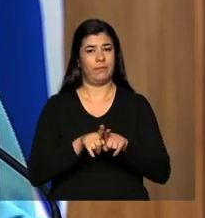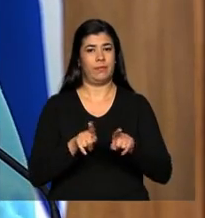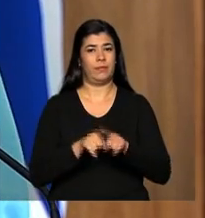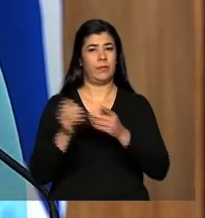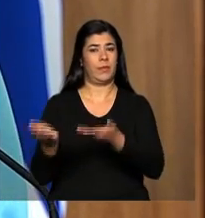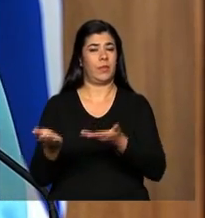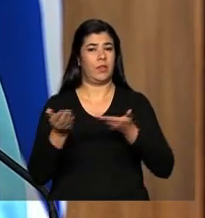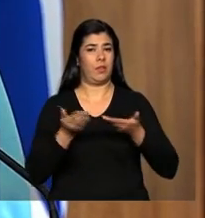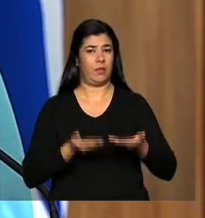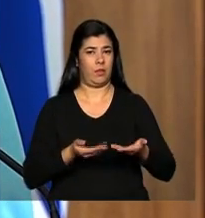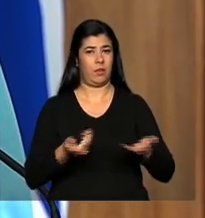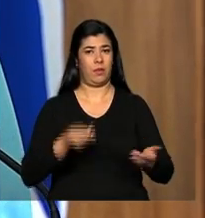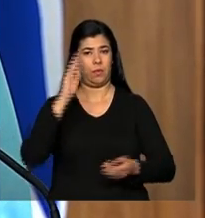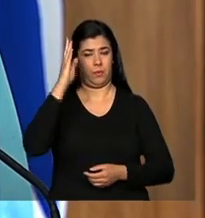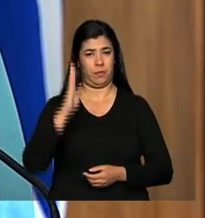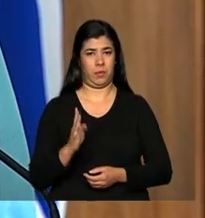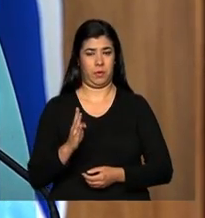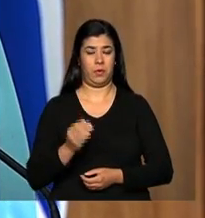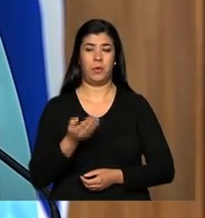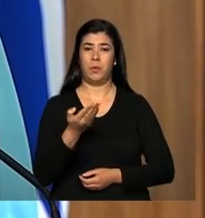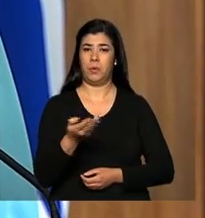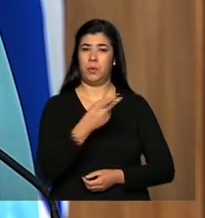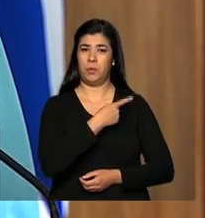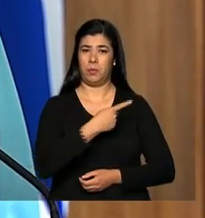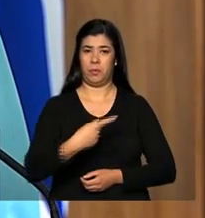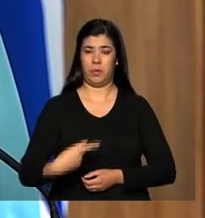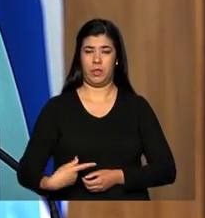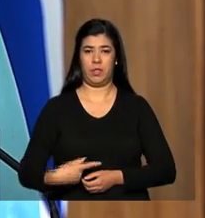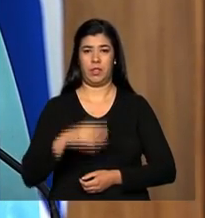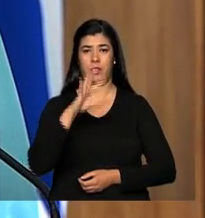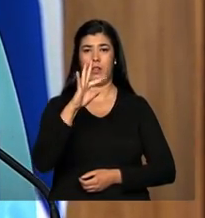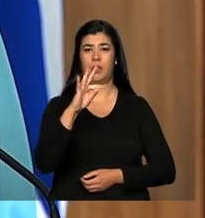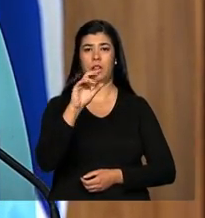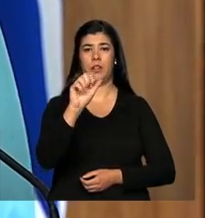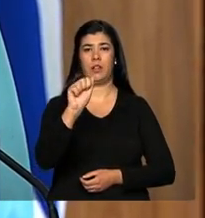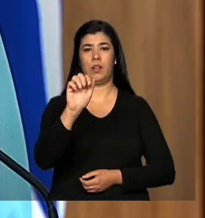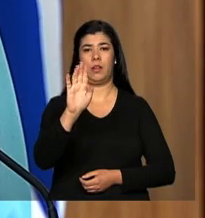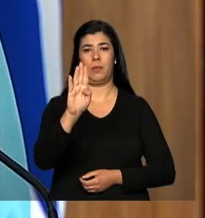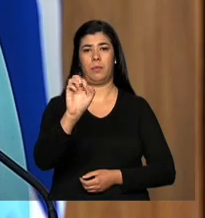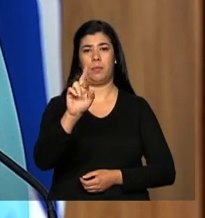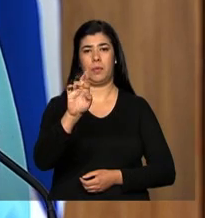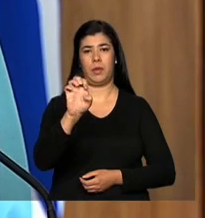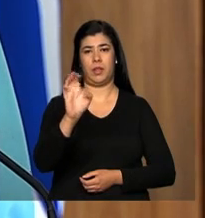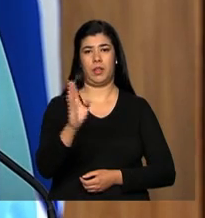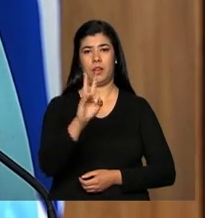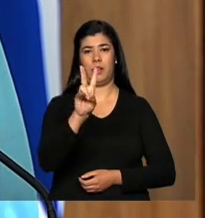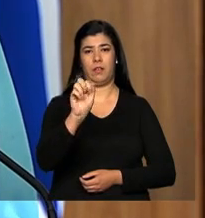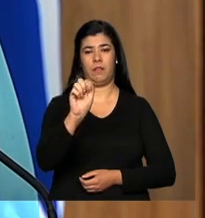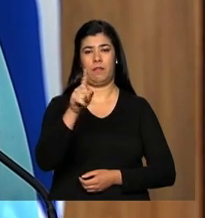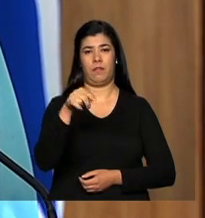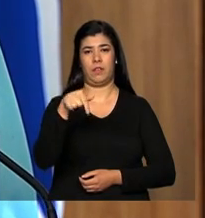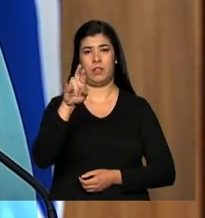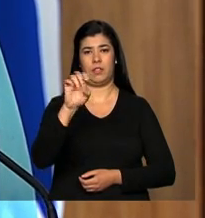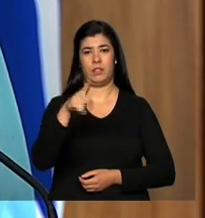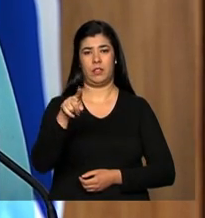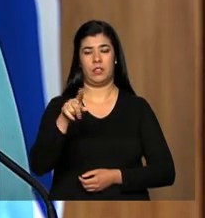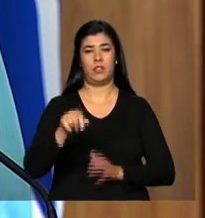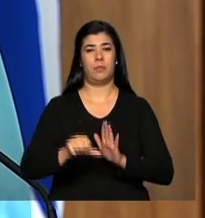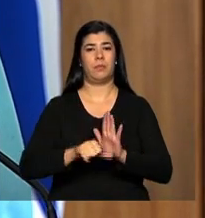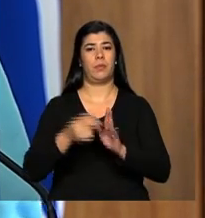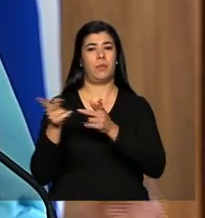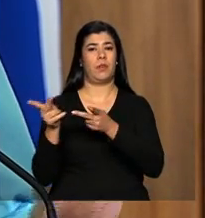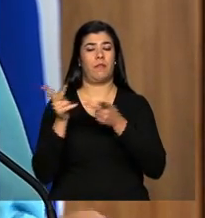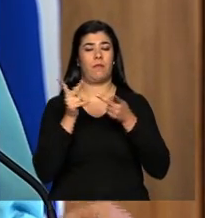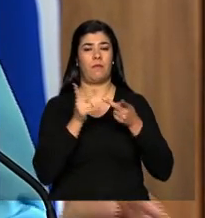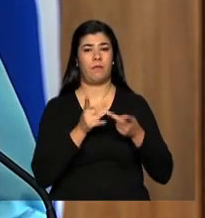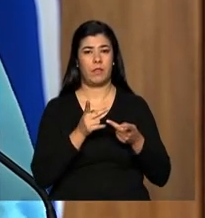receber aqui no Brasil o presidente Tabaré Vázquez, na primeira visita internacional que